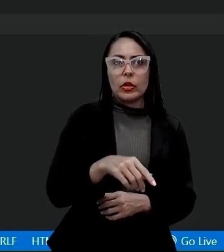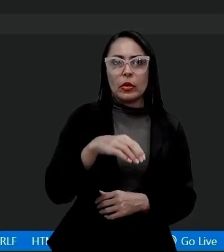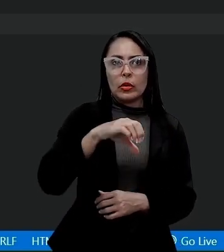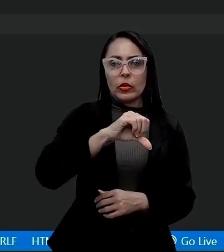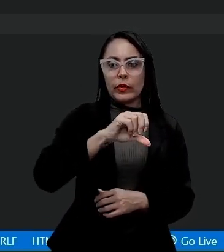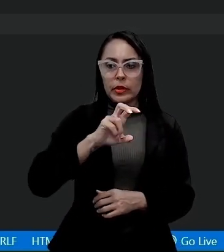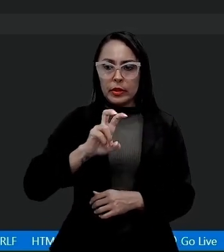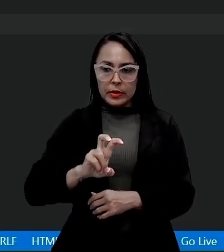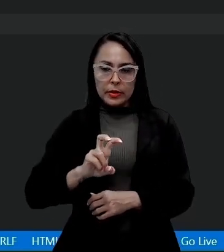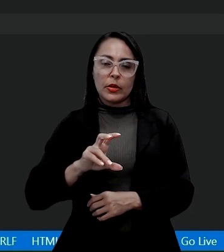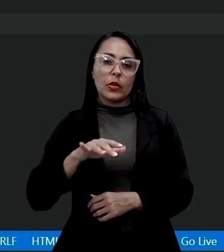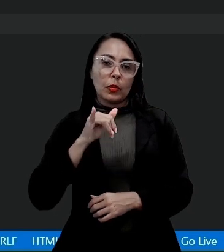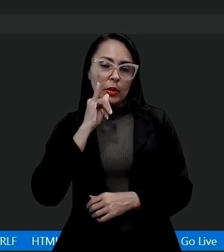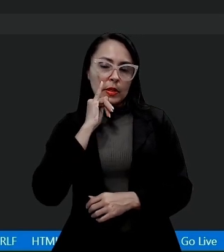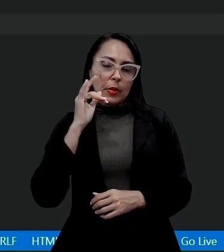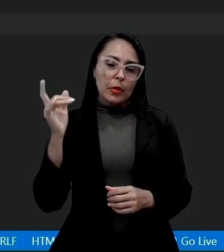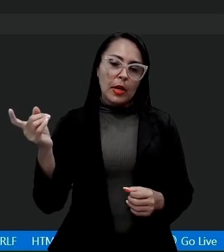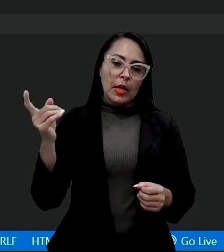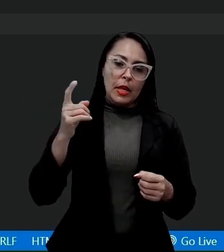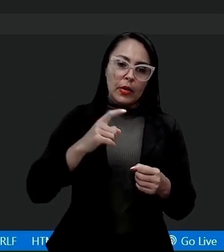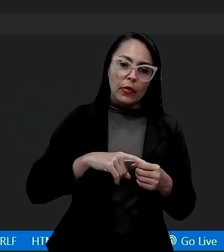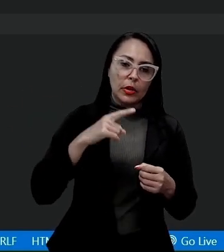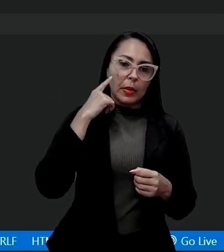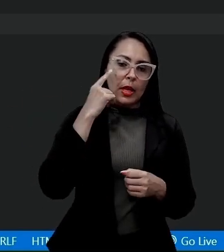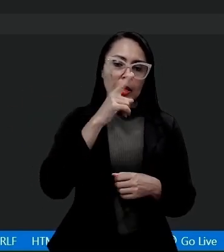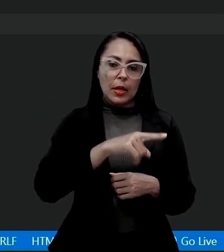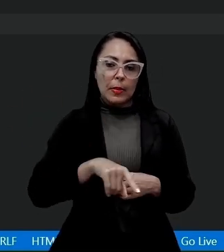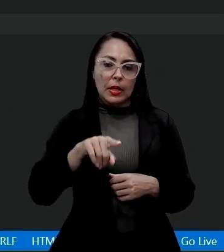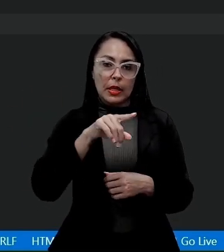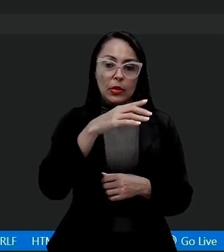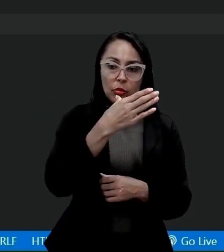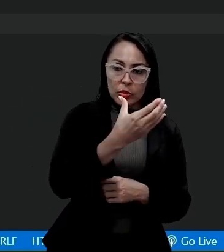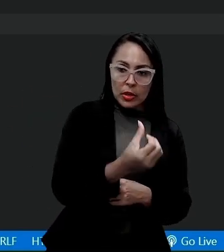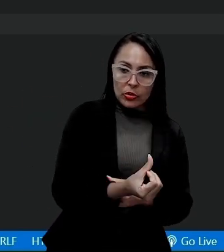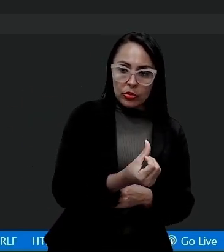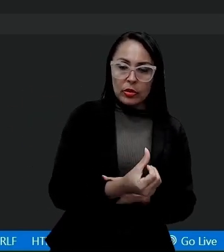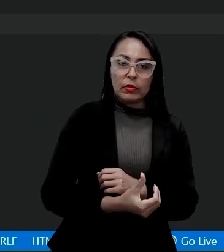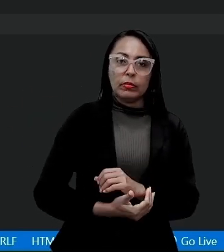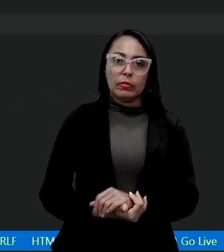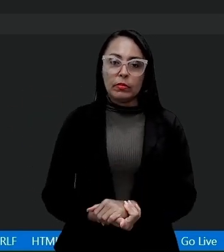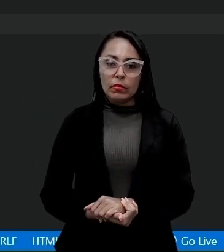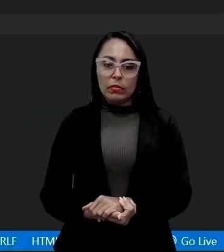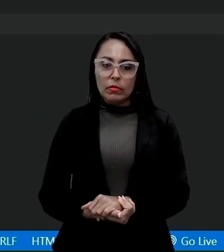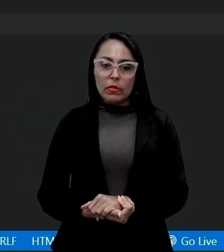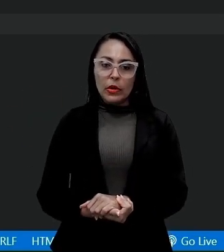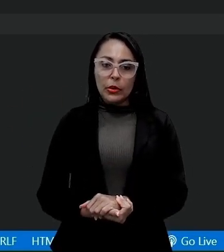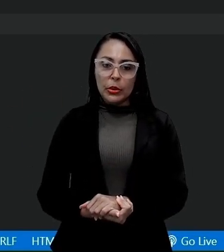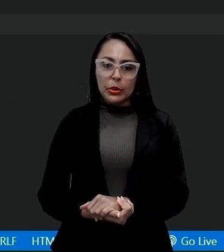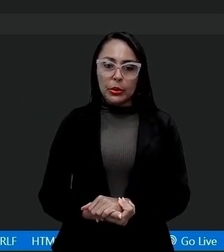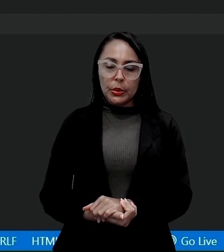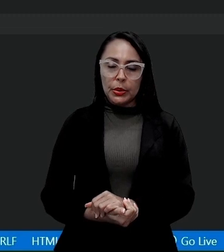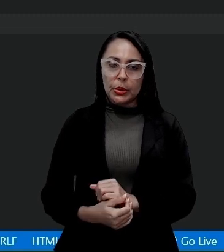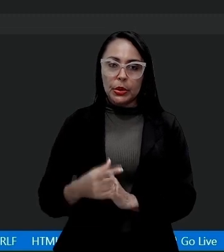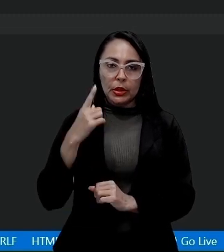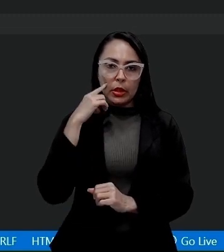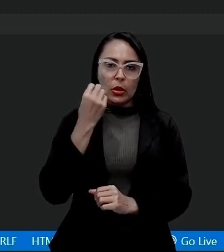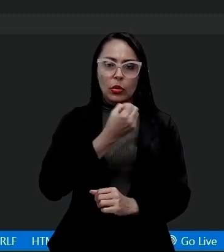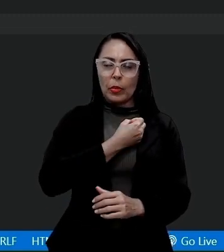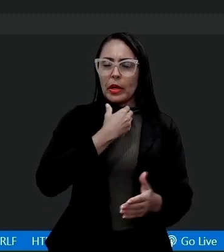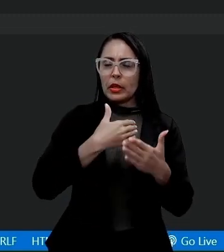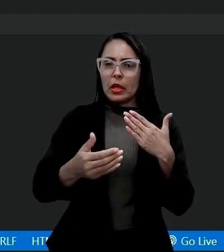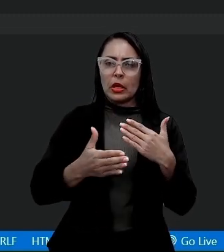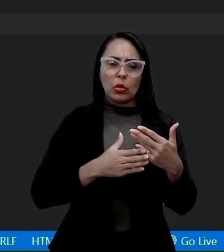6,95, ele vai retornar apenas a parte inteira, o 6. O random, ele gera um número aleatório de